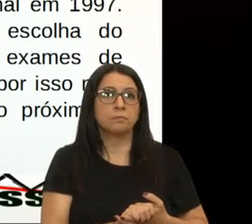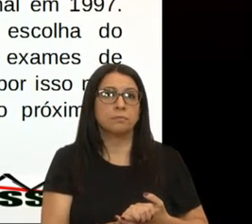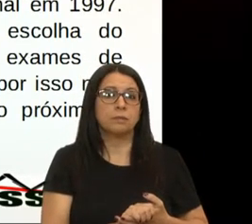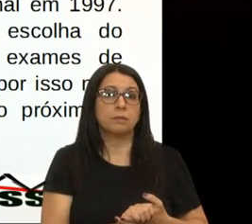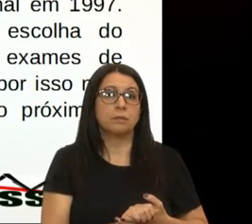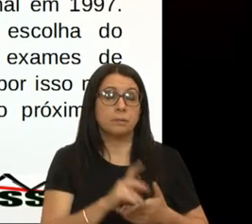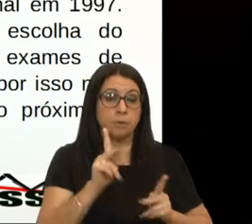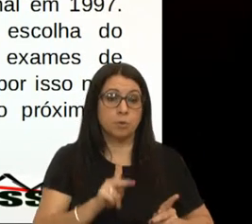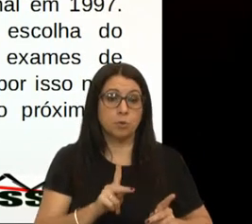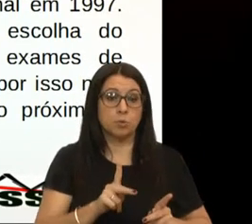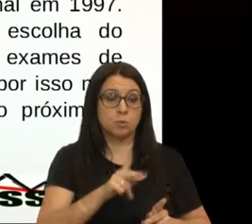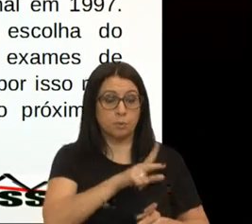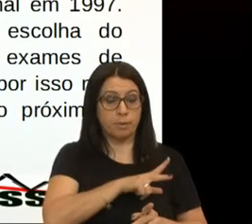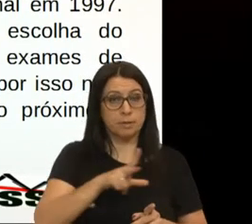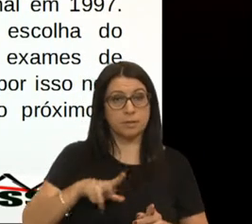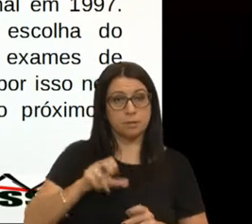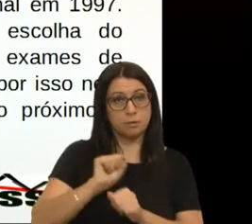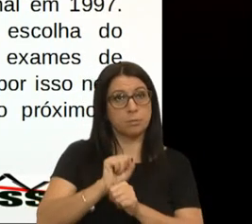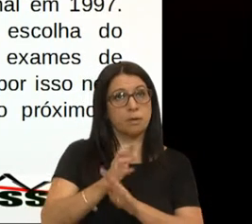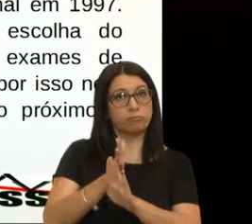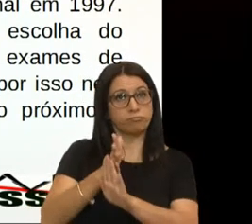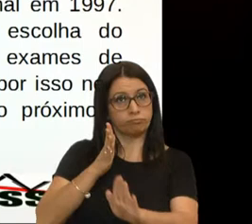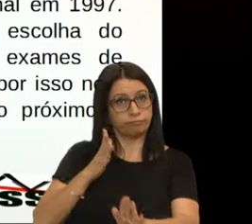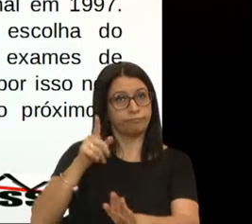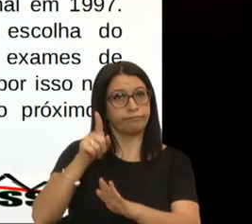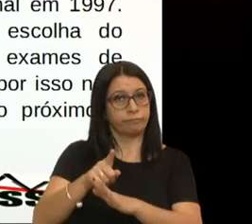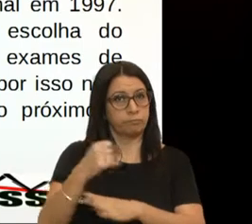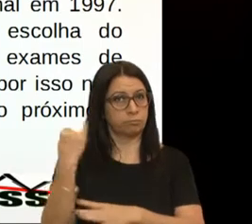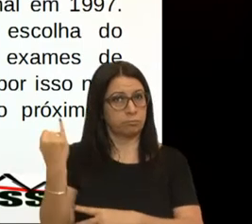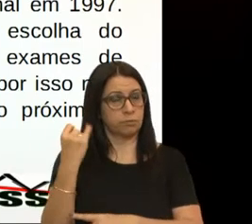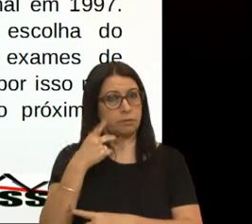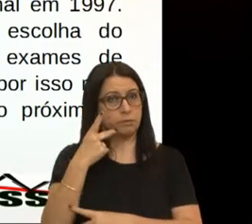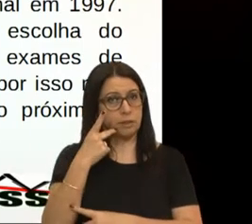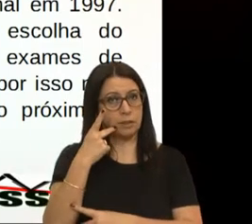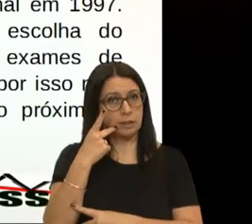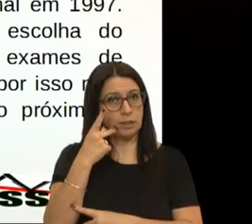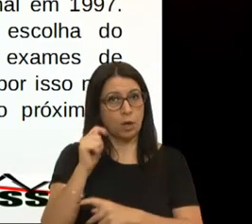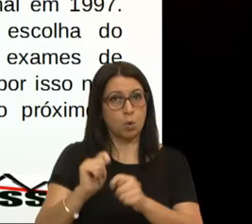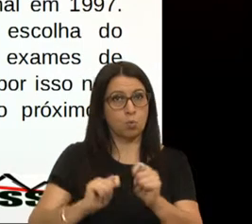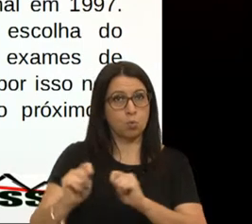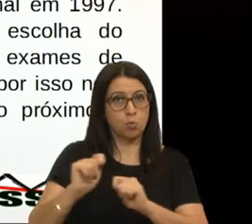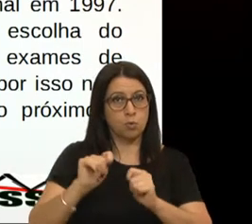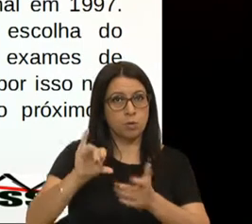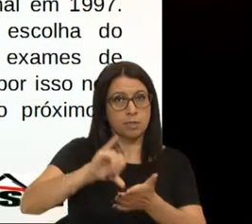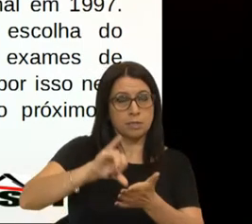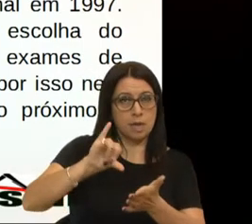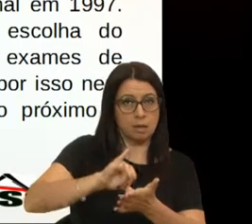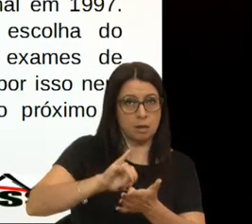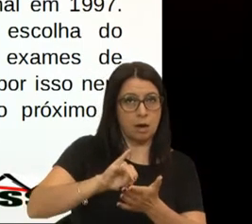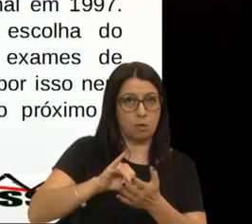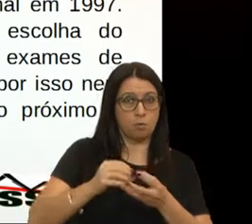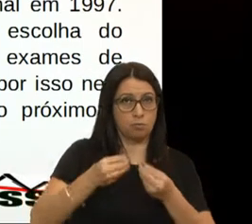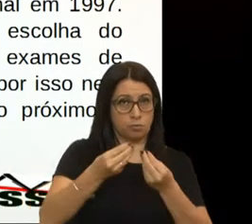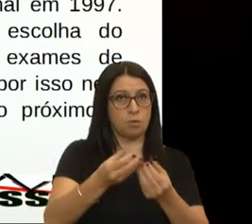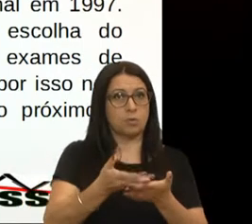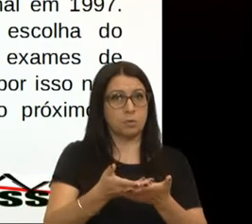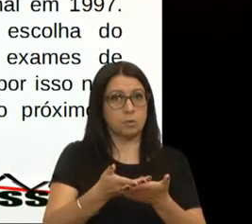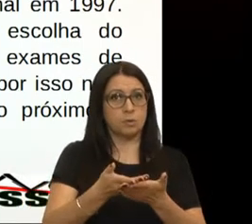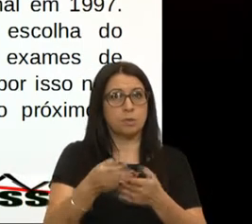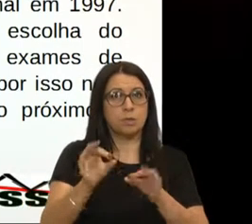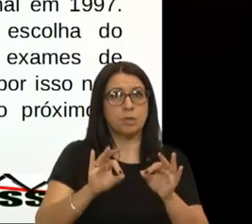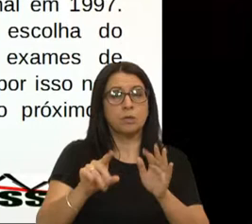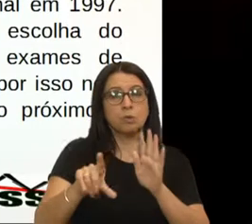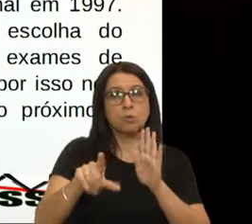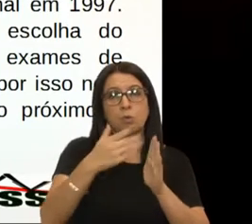Aqueles que estão na fila de transplantes, isso que é importante frisar, que é controlada pela Central de Transplantes, é o organismo do